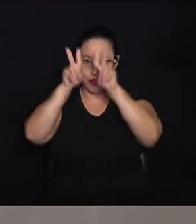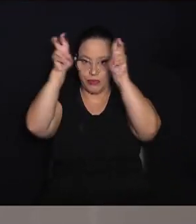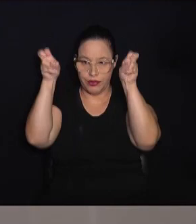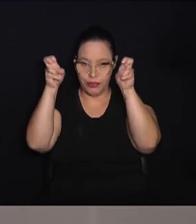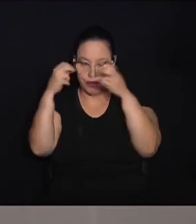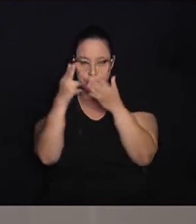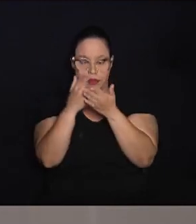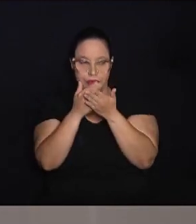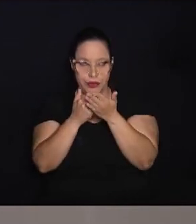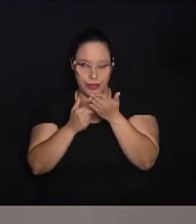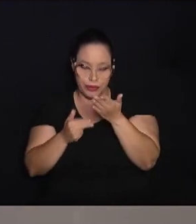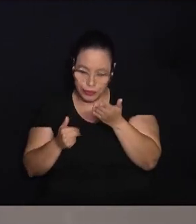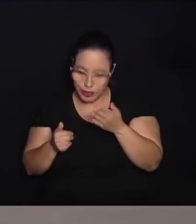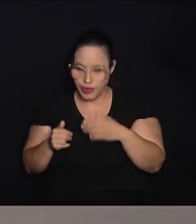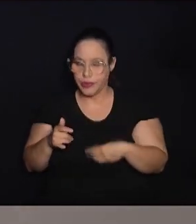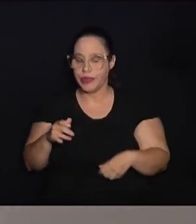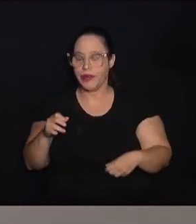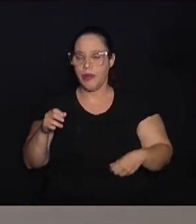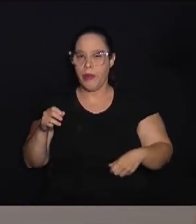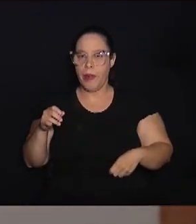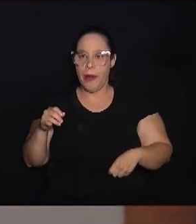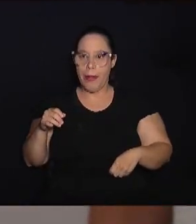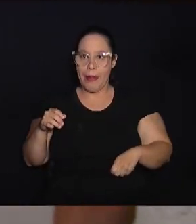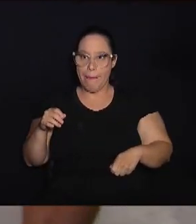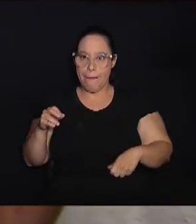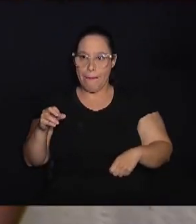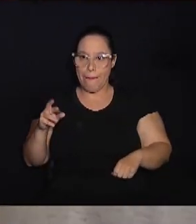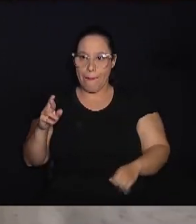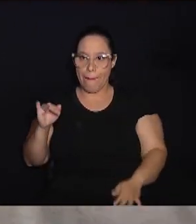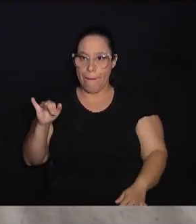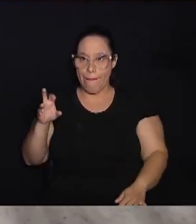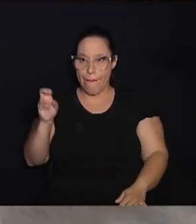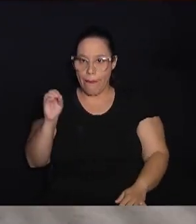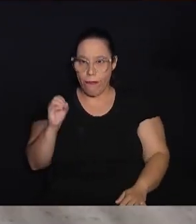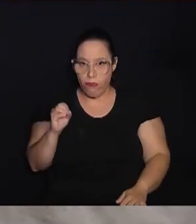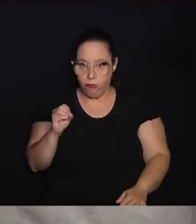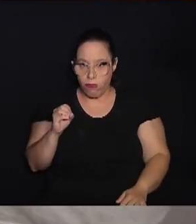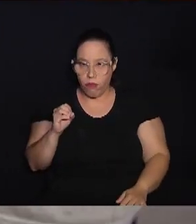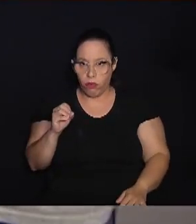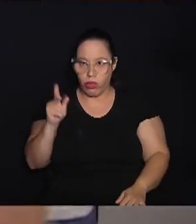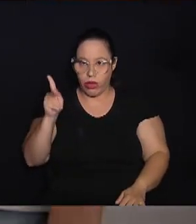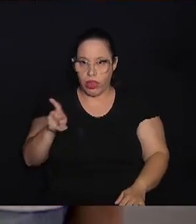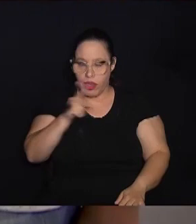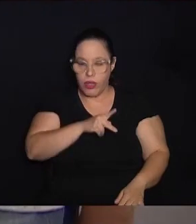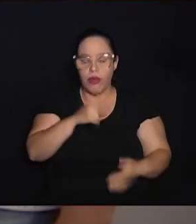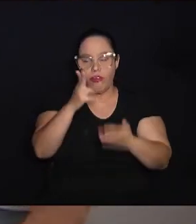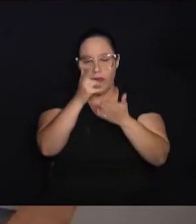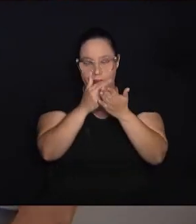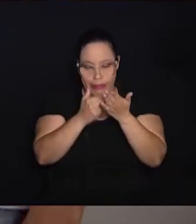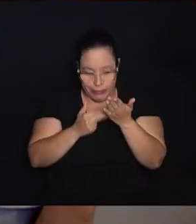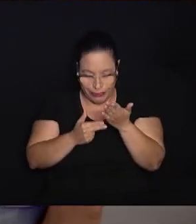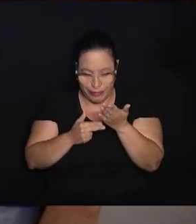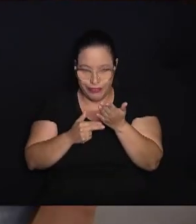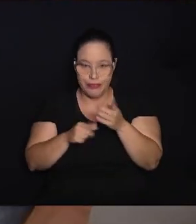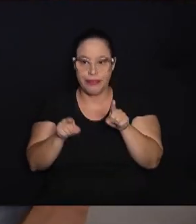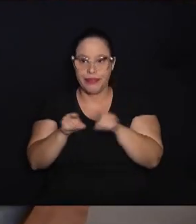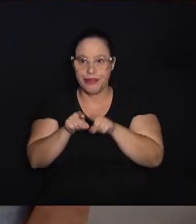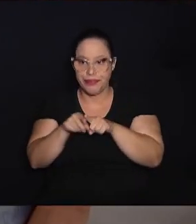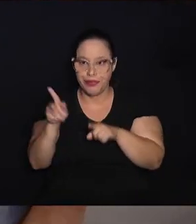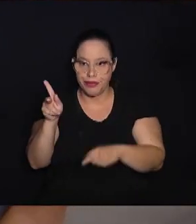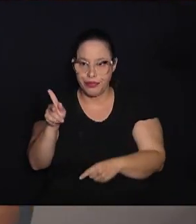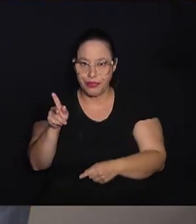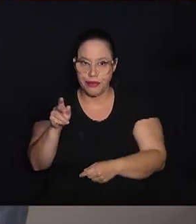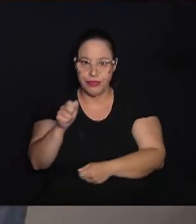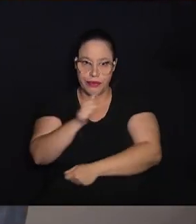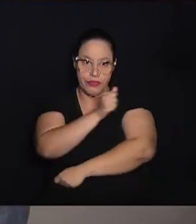quadrinhos eu vou conversar com o Ricardo Quintana Ele é professor de desenho e também ele é proprietário de